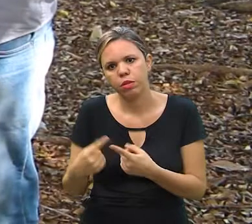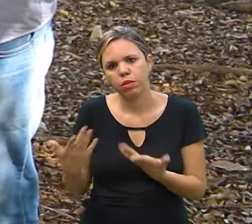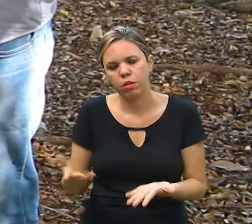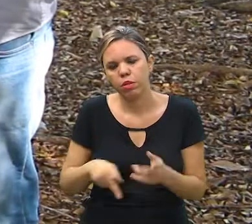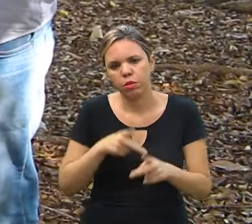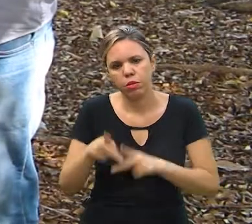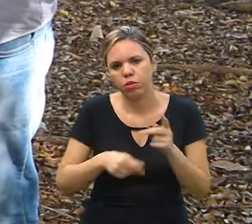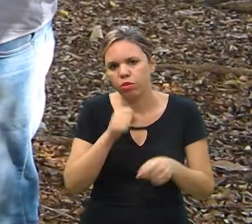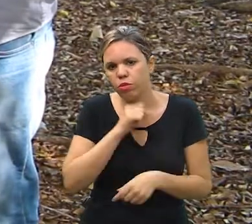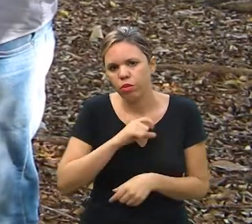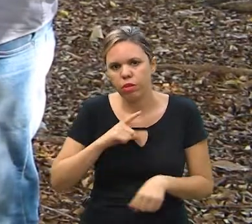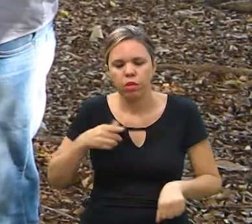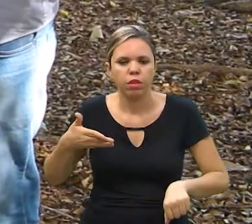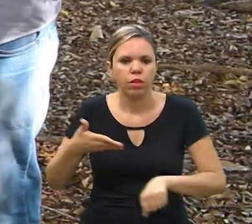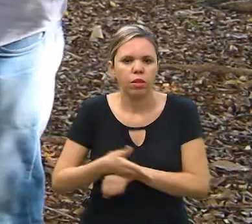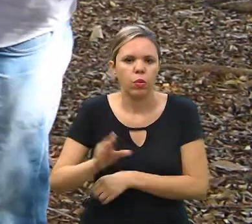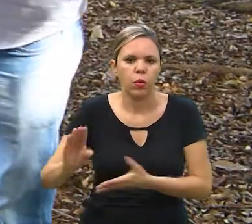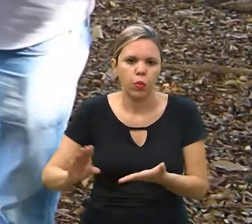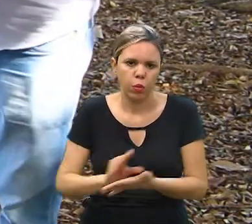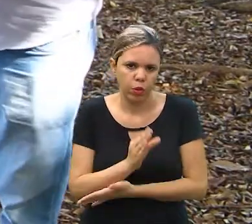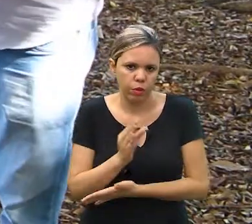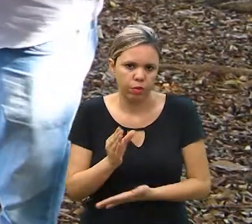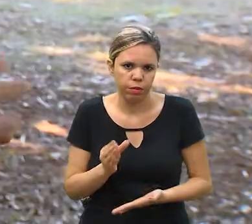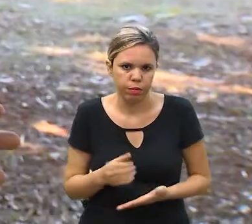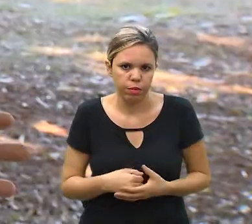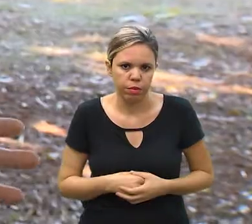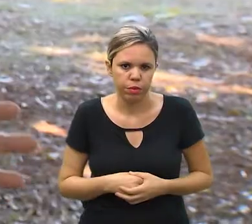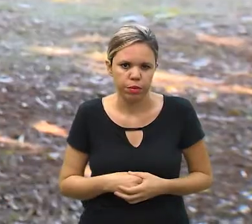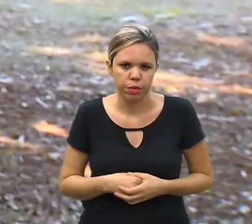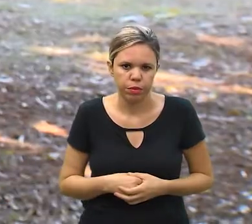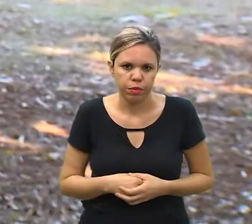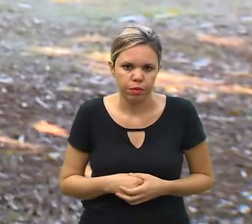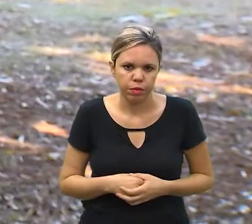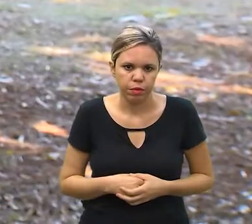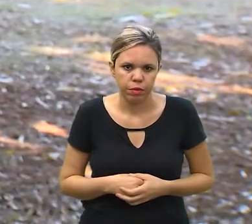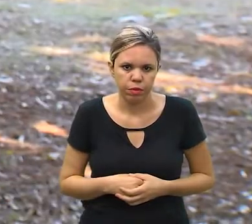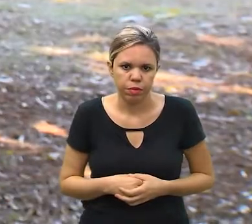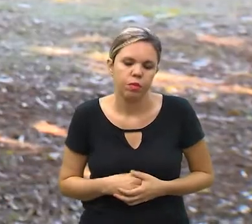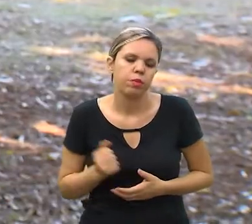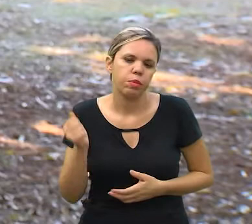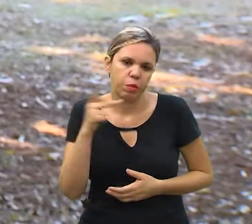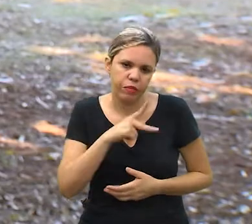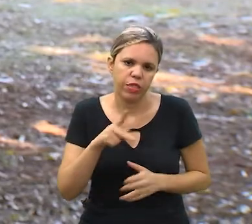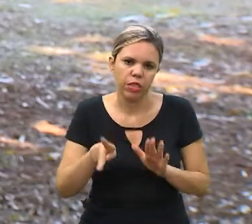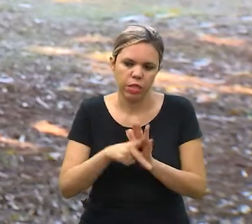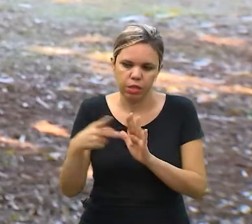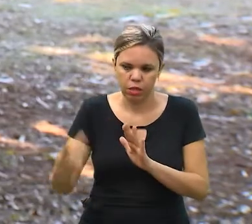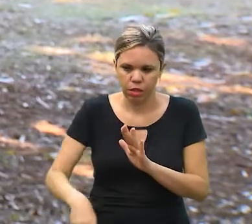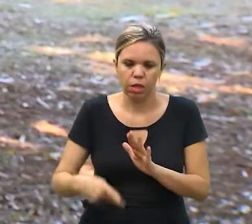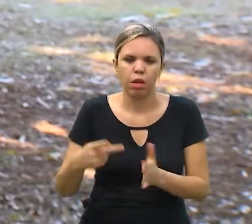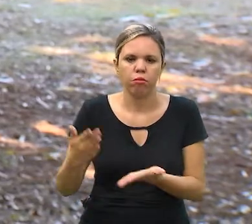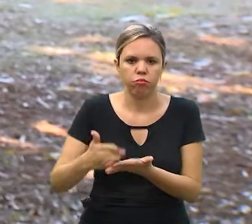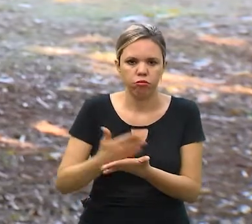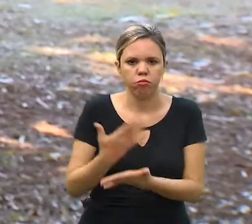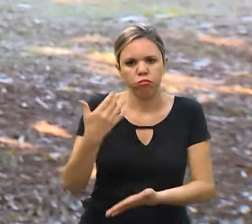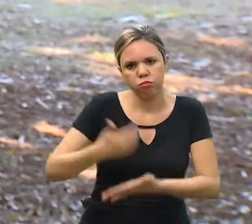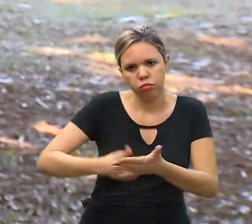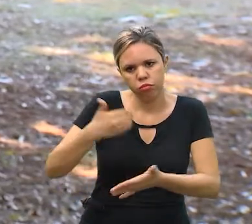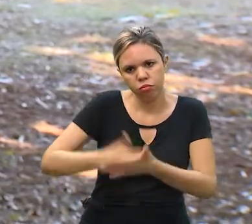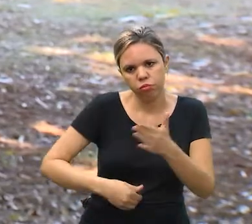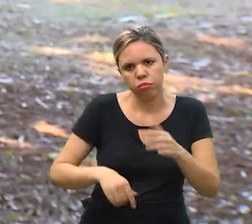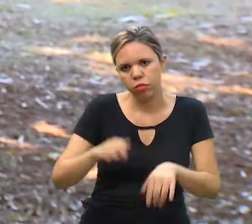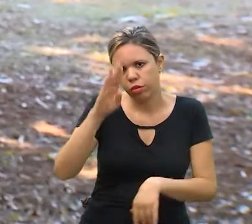os idosos eles têm acesso a créditos consignados, né, atrelados à previdência deles, e eles têm se tornado